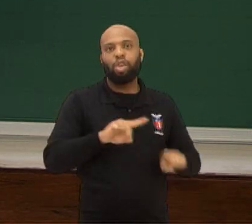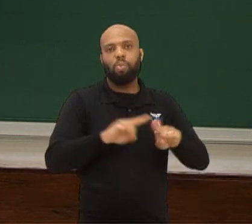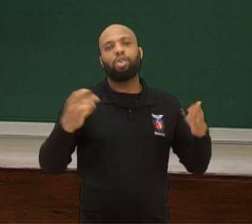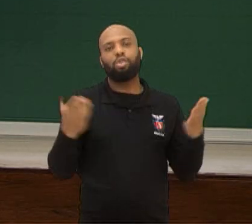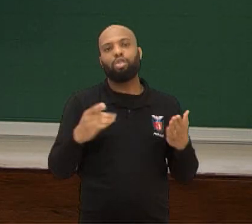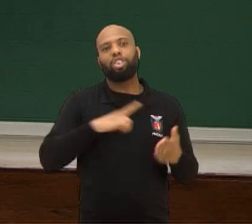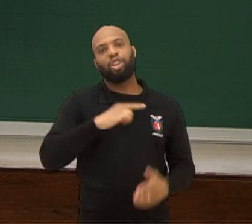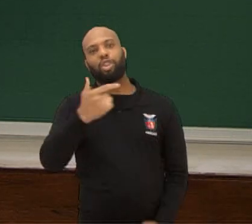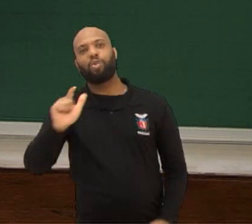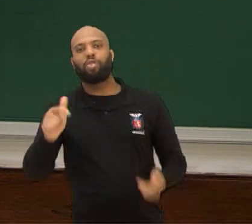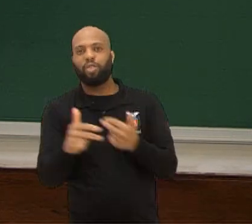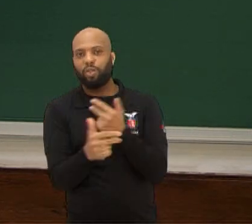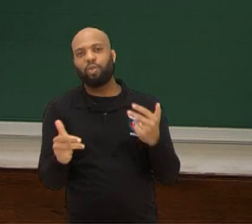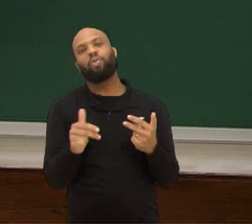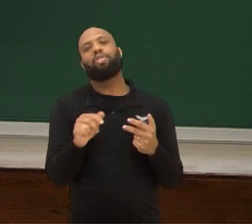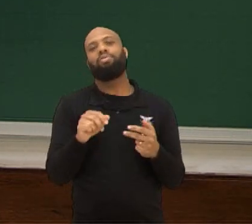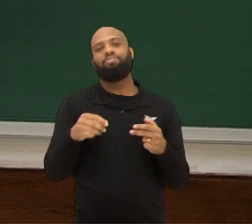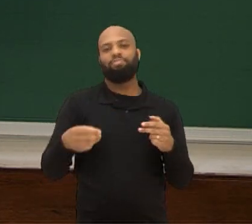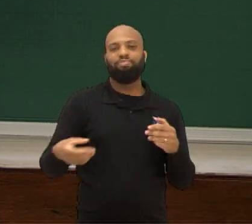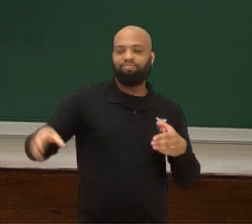é incrementado aí